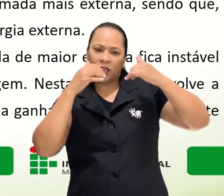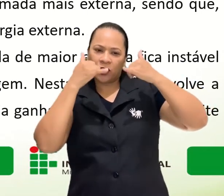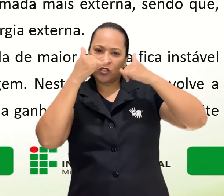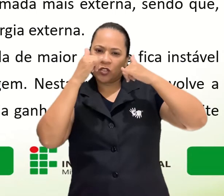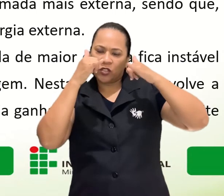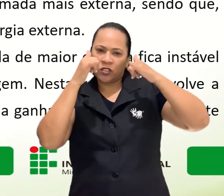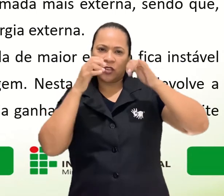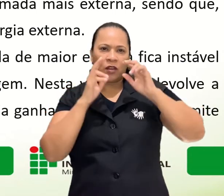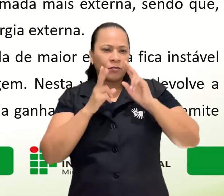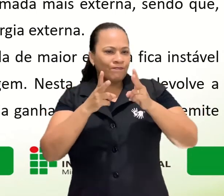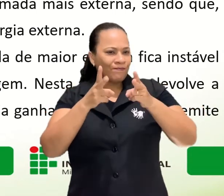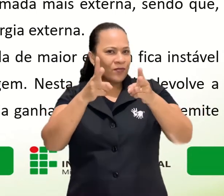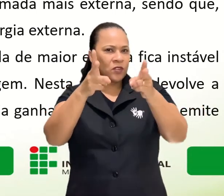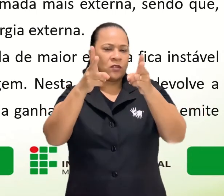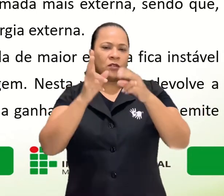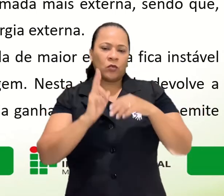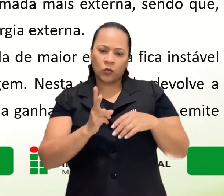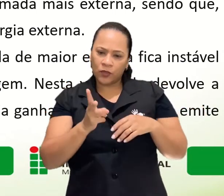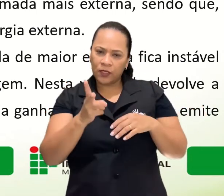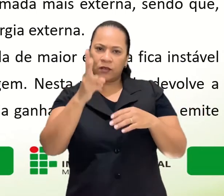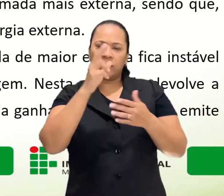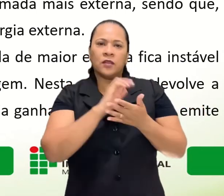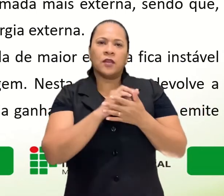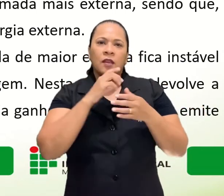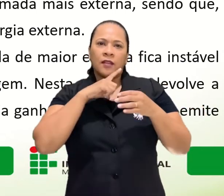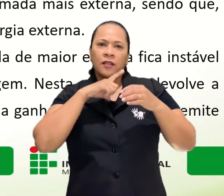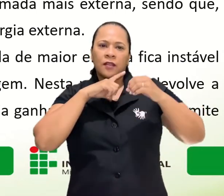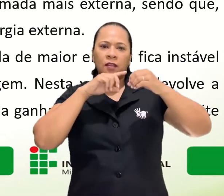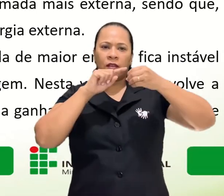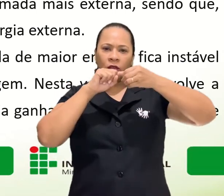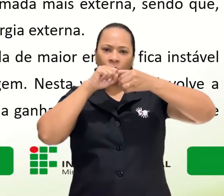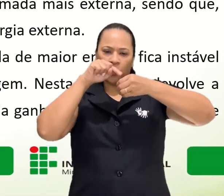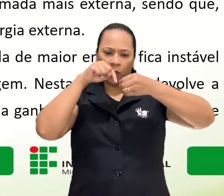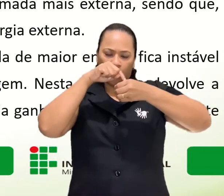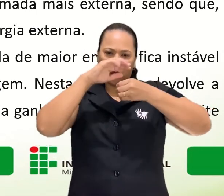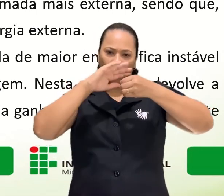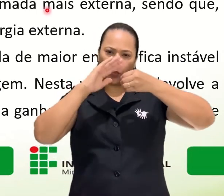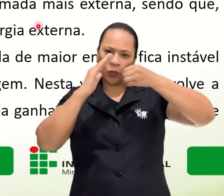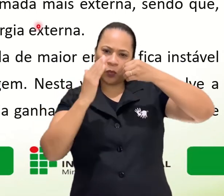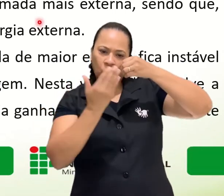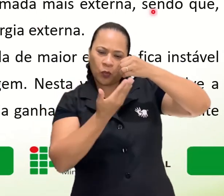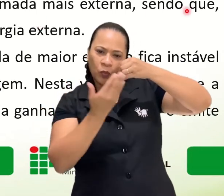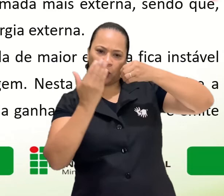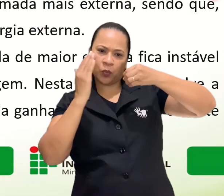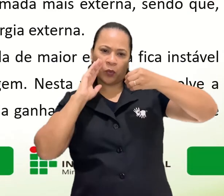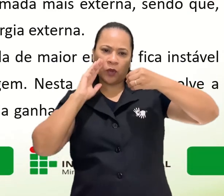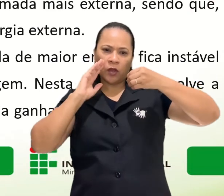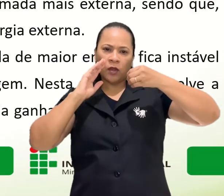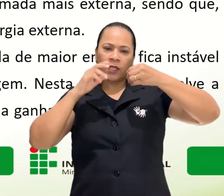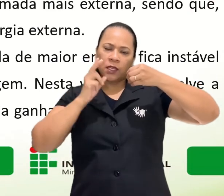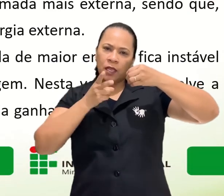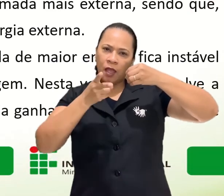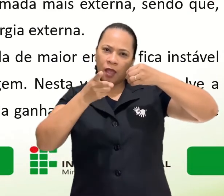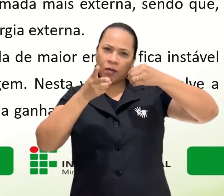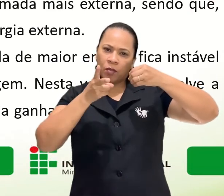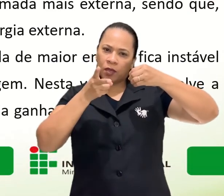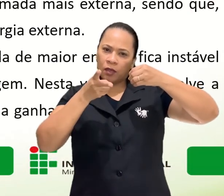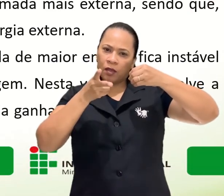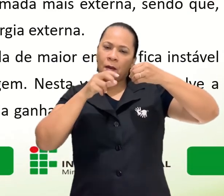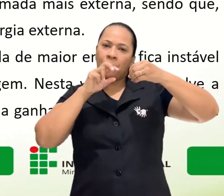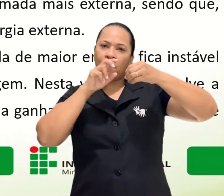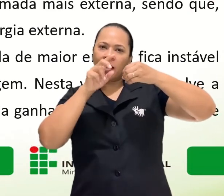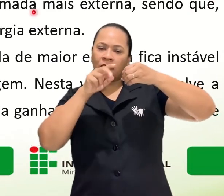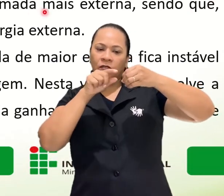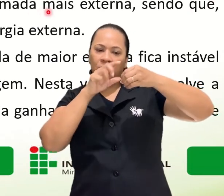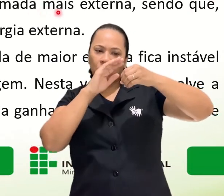é constante. Em sua camada de origem, camada estacionária, a energia é constante, mas o elétron